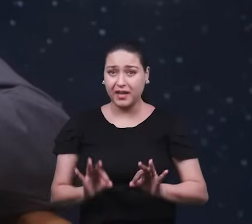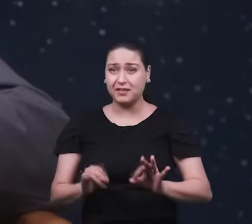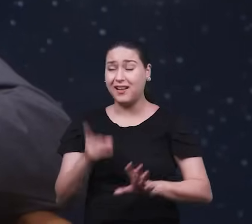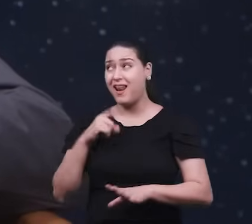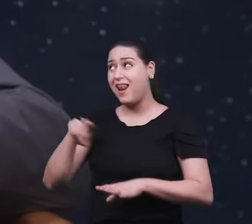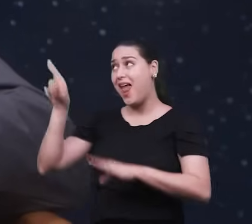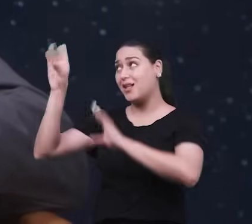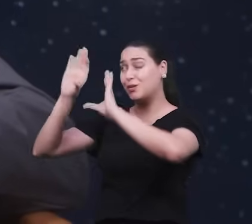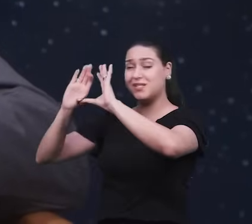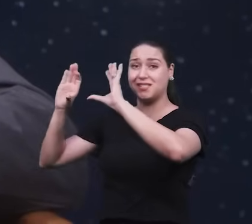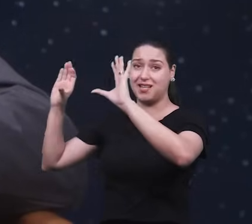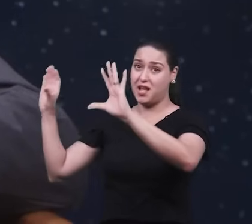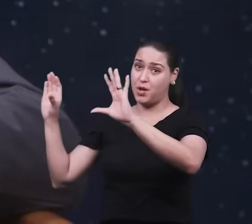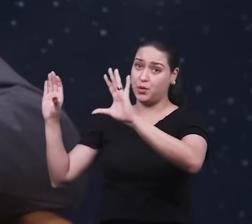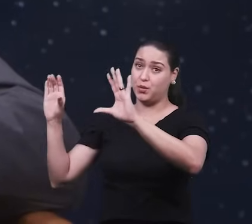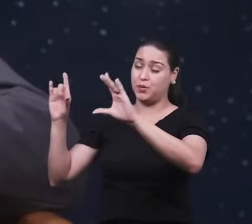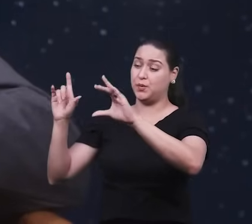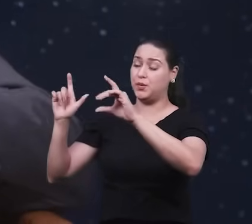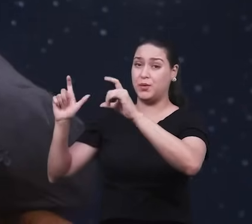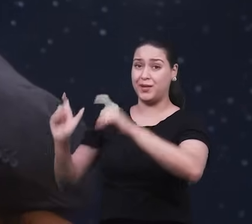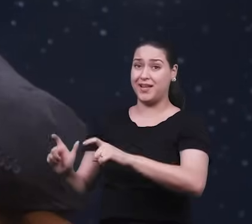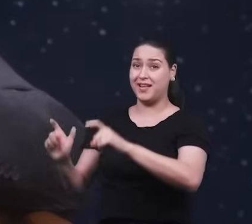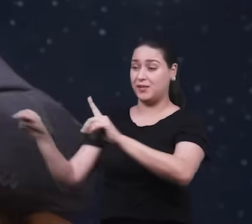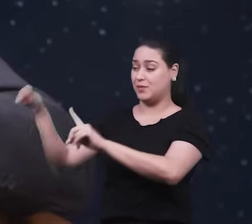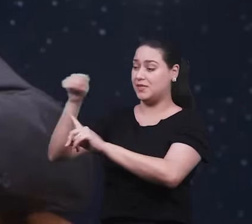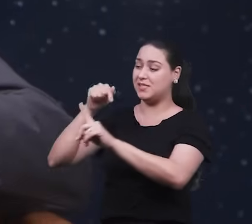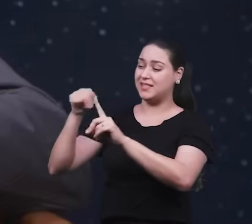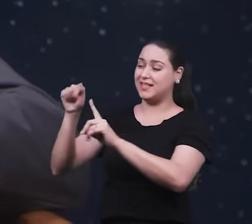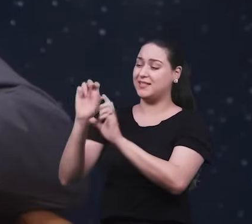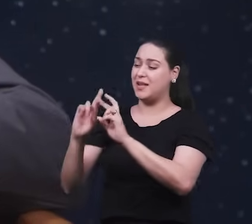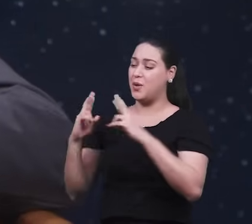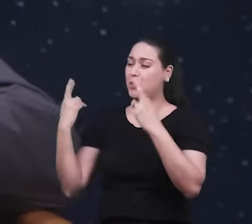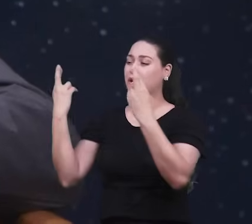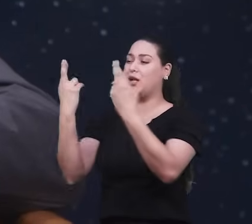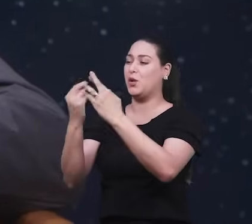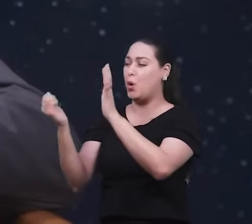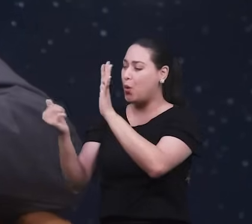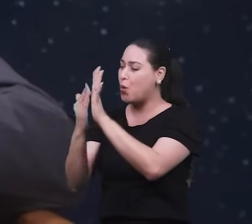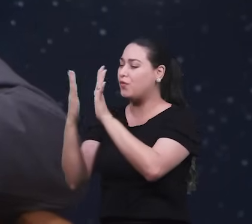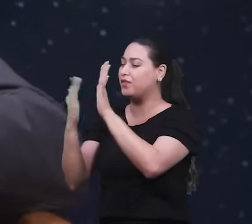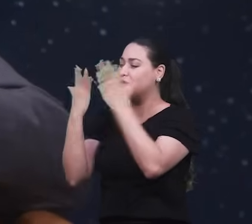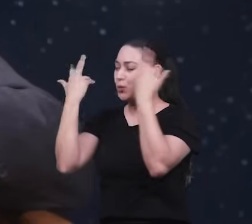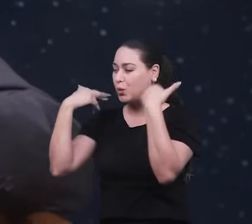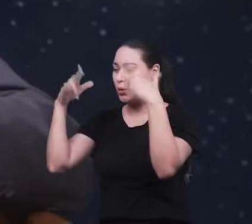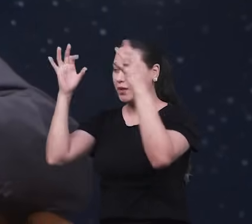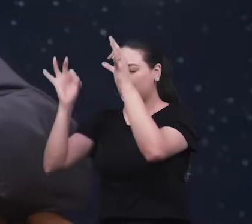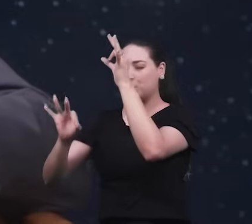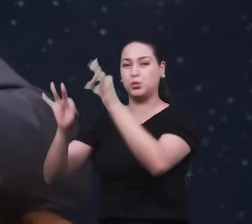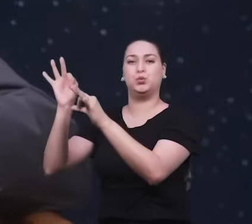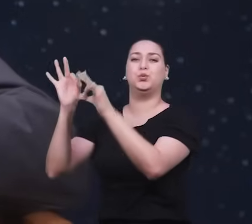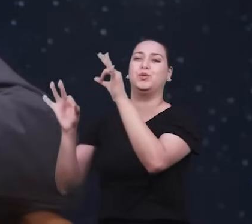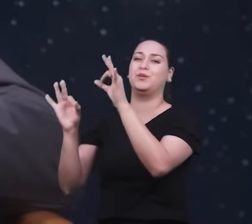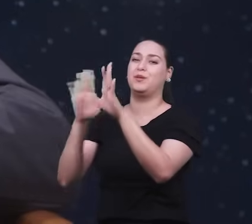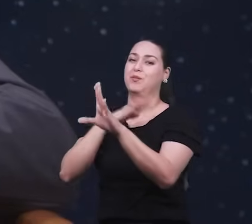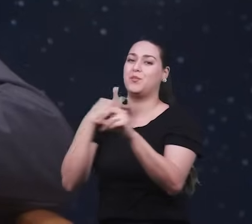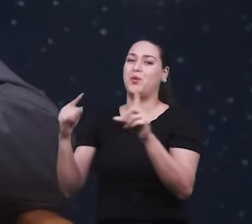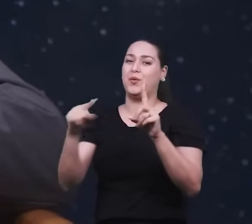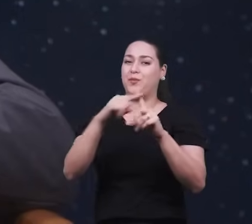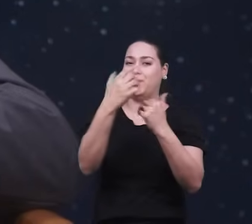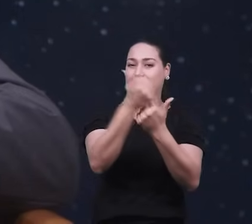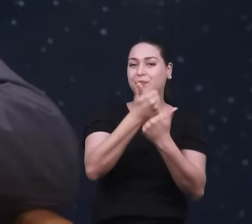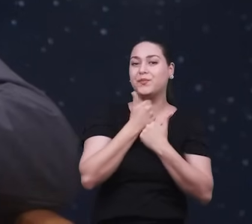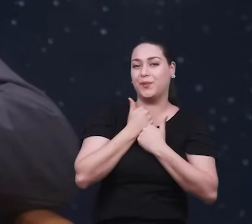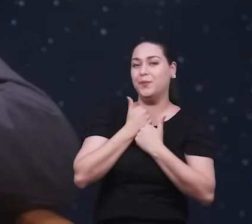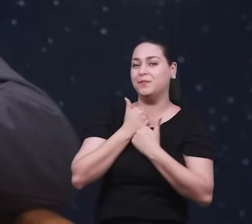expressivo lá na eternidade, em que os santos estarão reunidos louvando aquele, o Cordeiro Justo, aquele que morreu por nós,